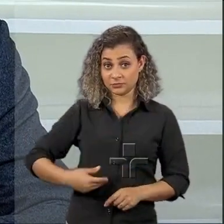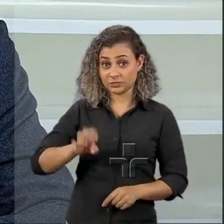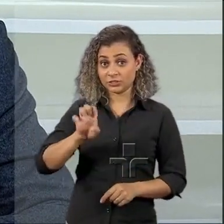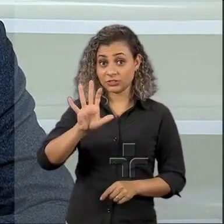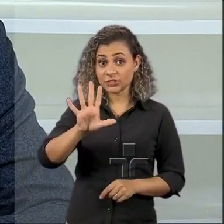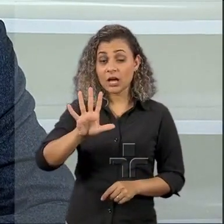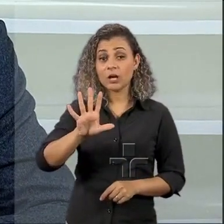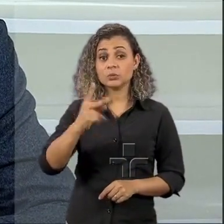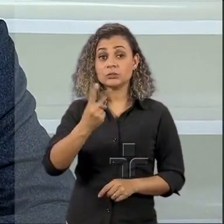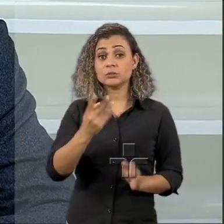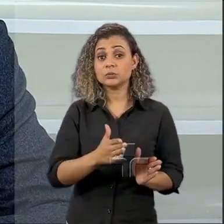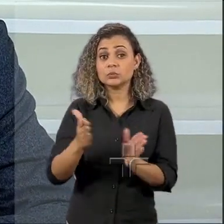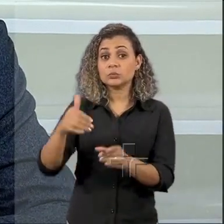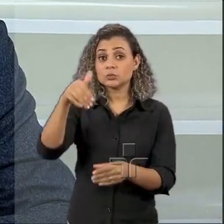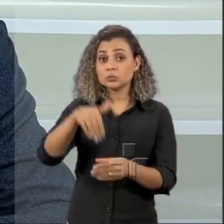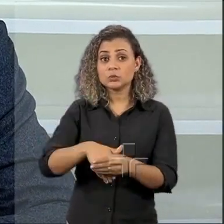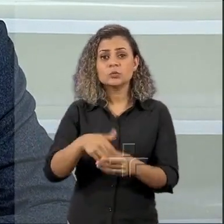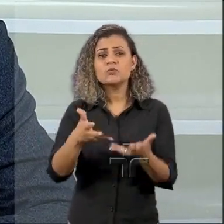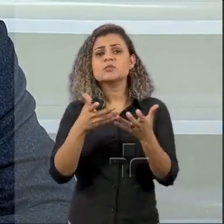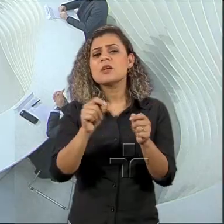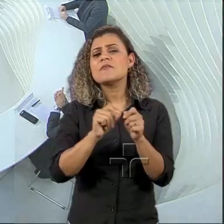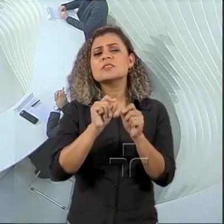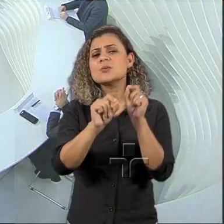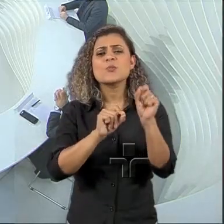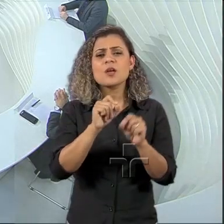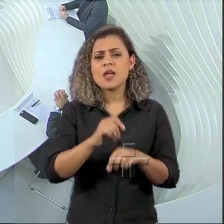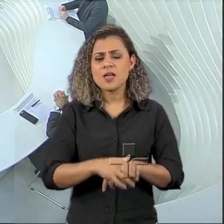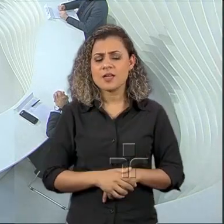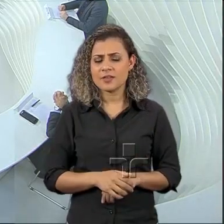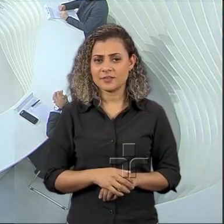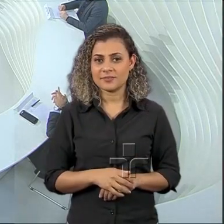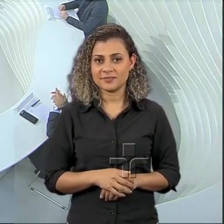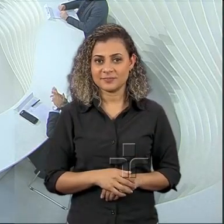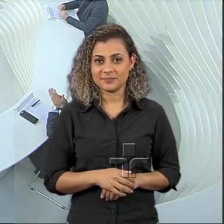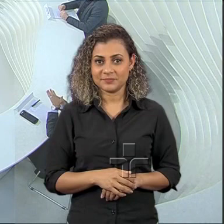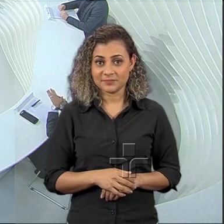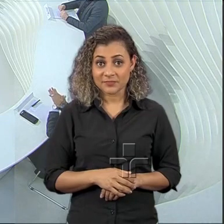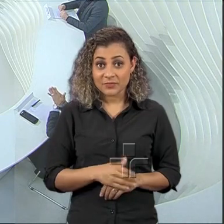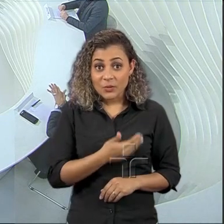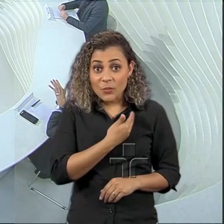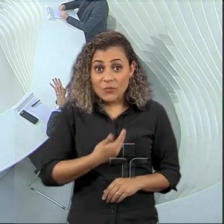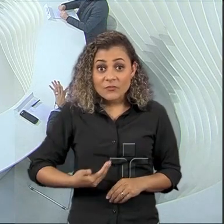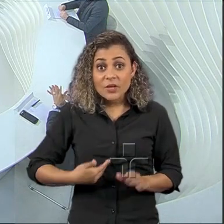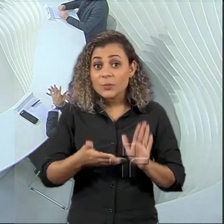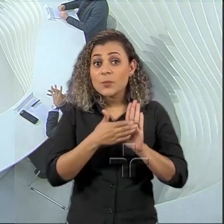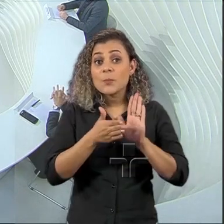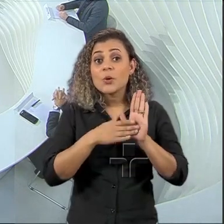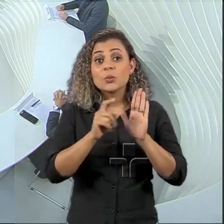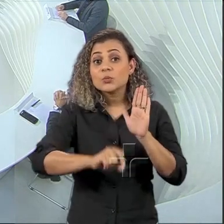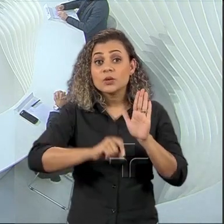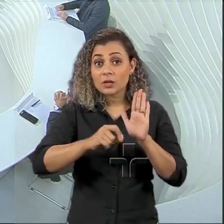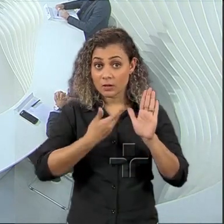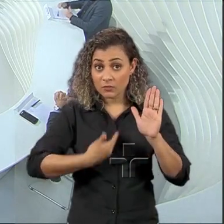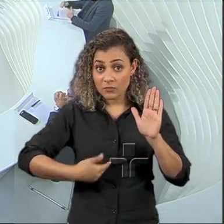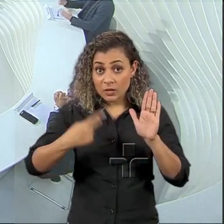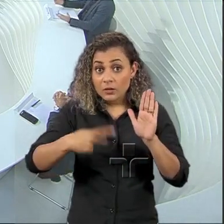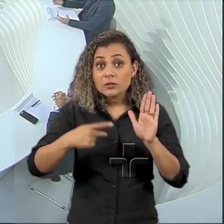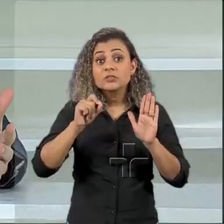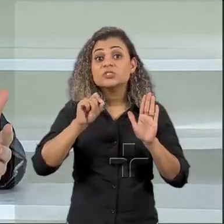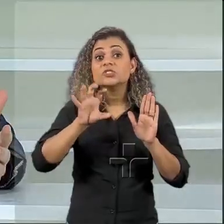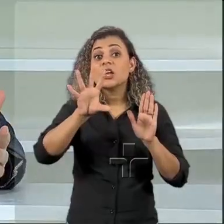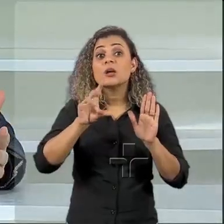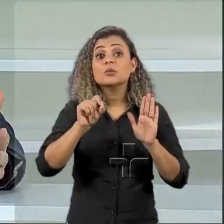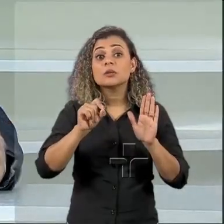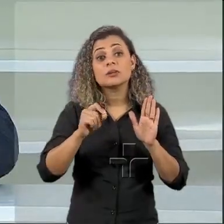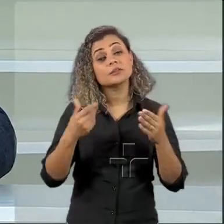turno, o que faria? Começa por você. Do Estado? Governo do Estado. Em qual estado? Então, aí nós